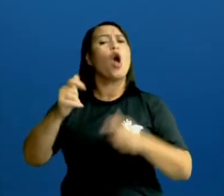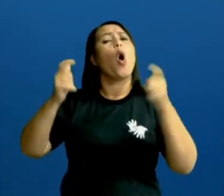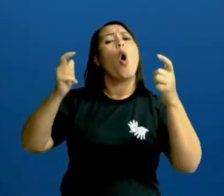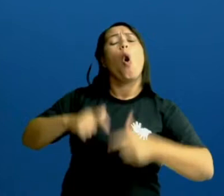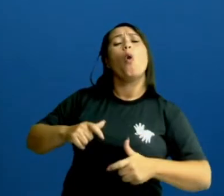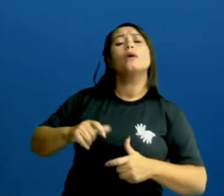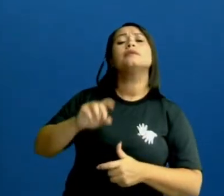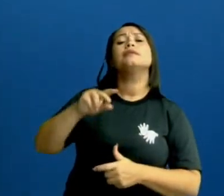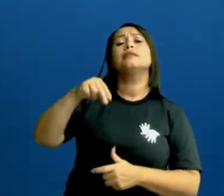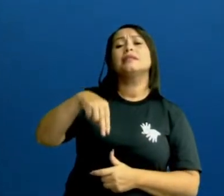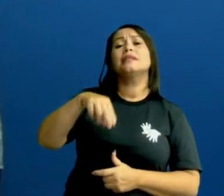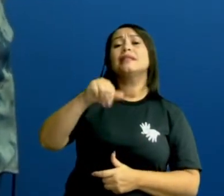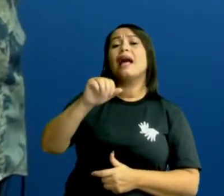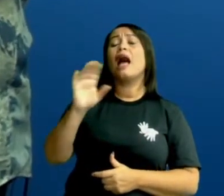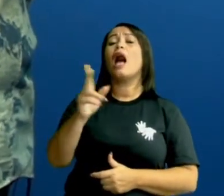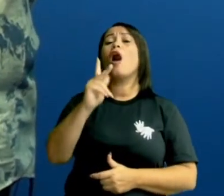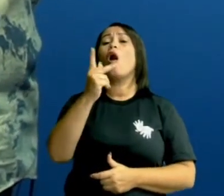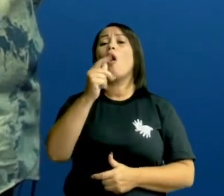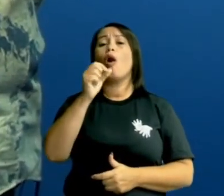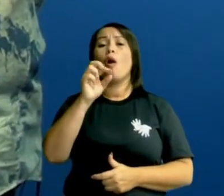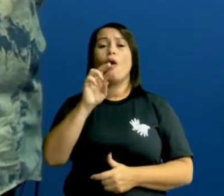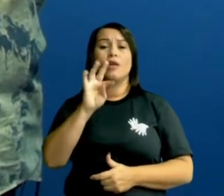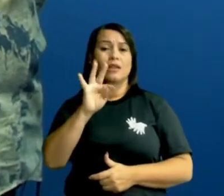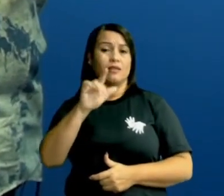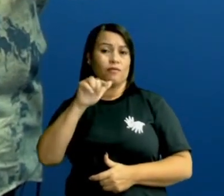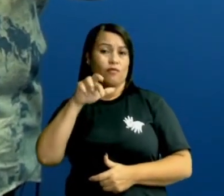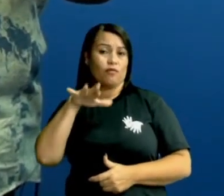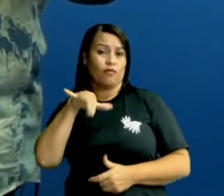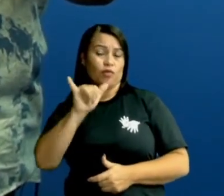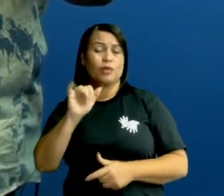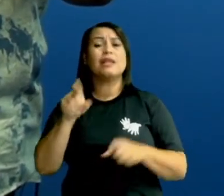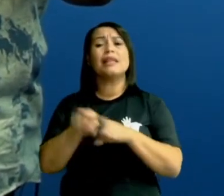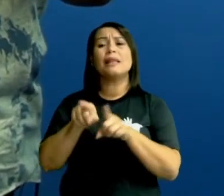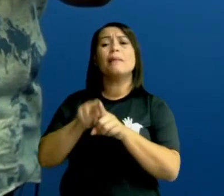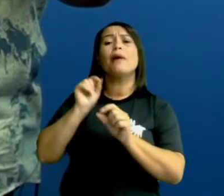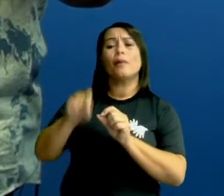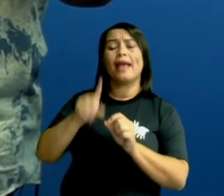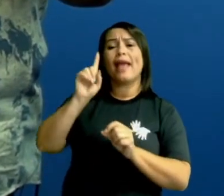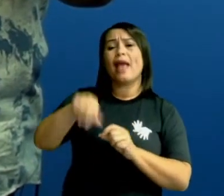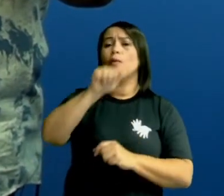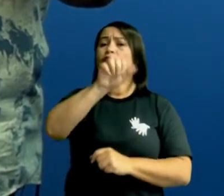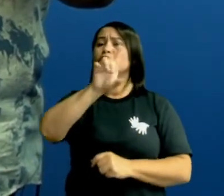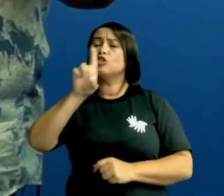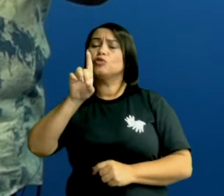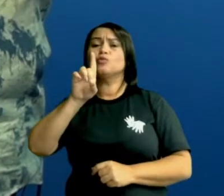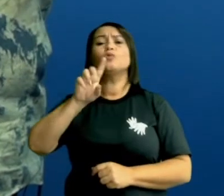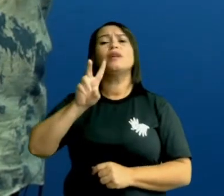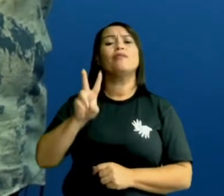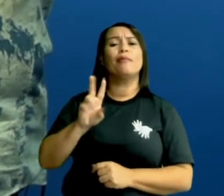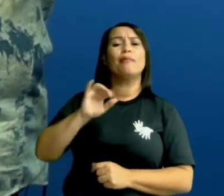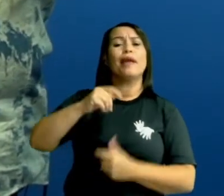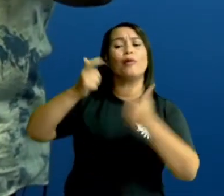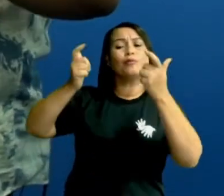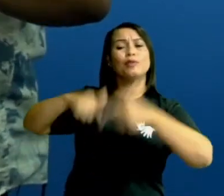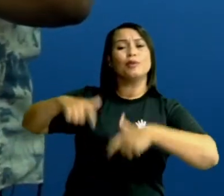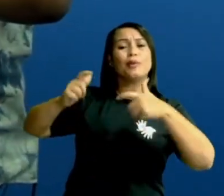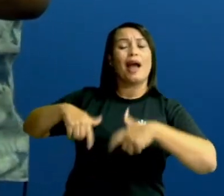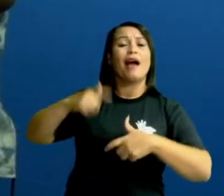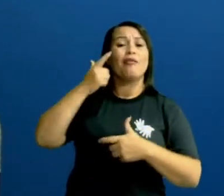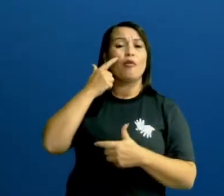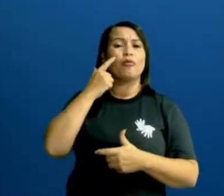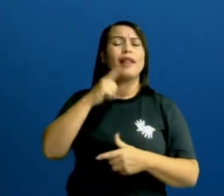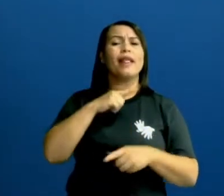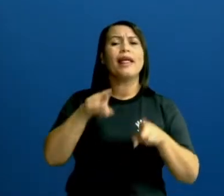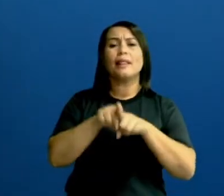hortifruti. Então, na hortifruti também é um adjunto adverbial de lugar. Nessa frase